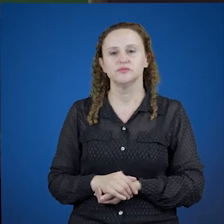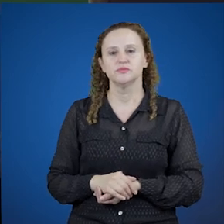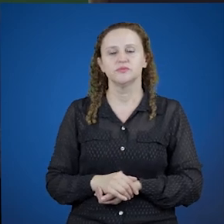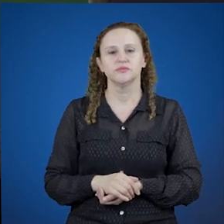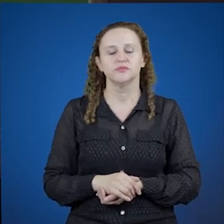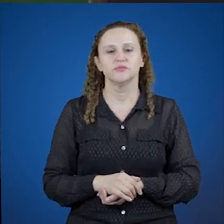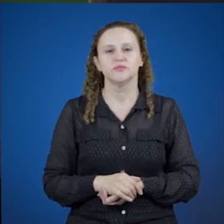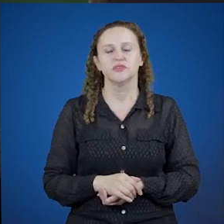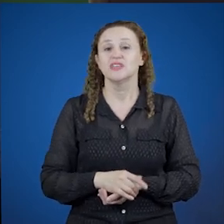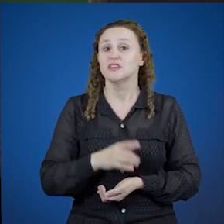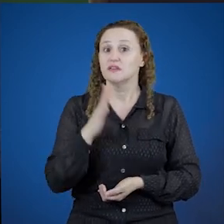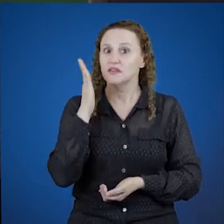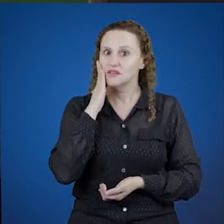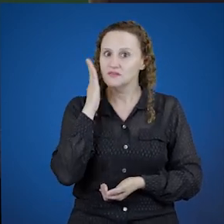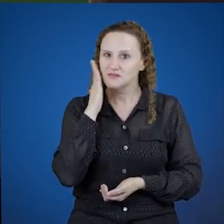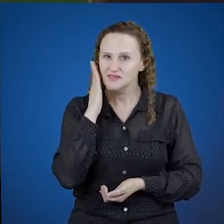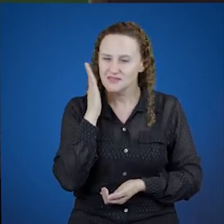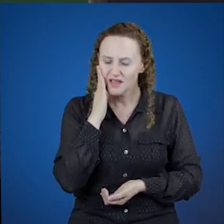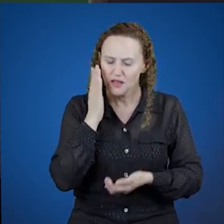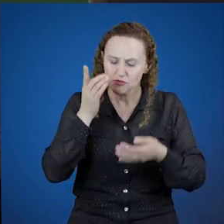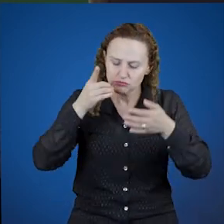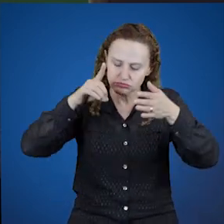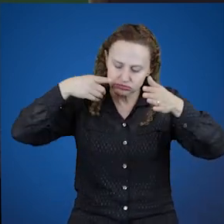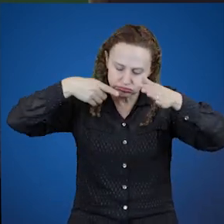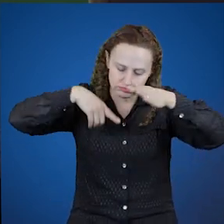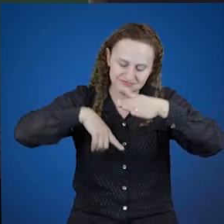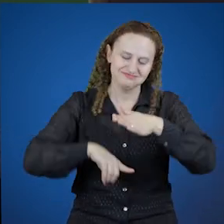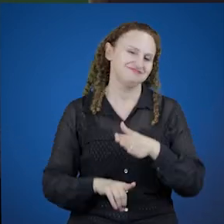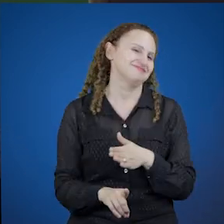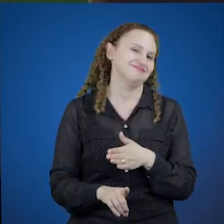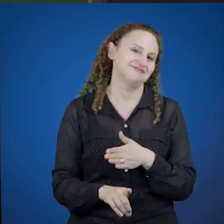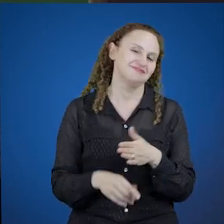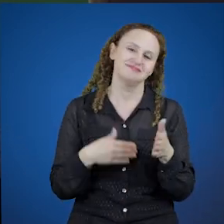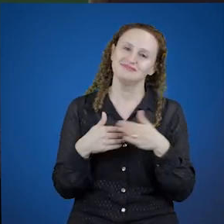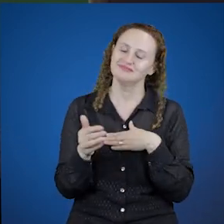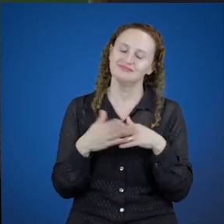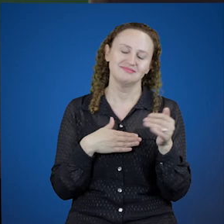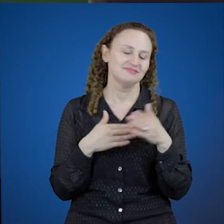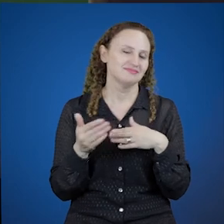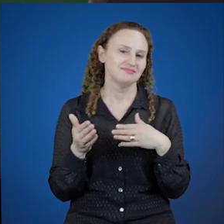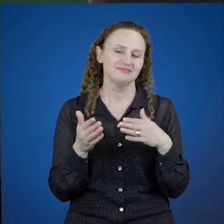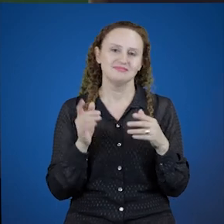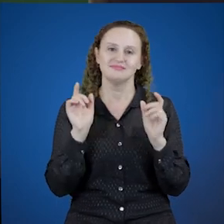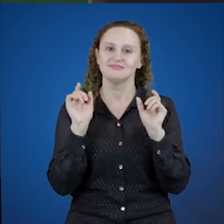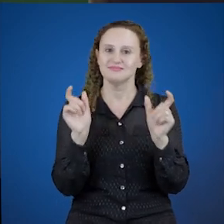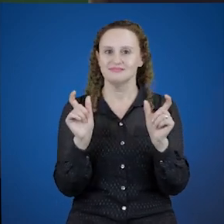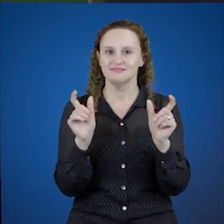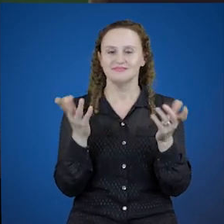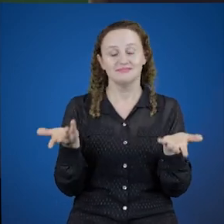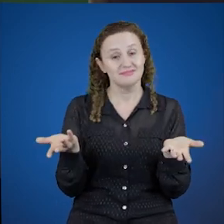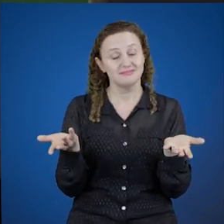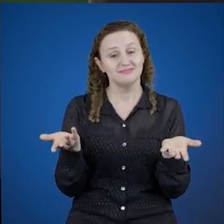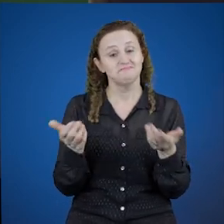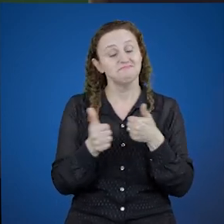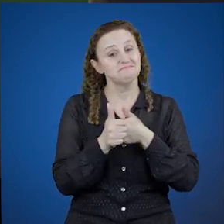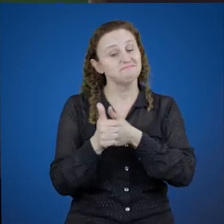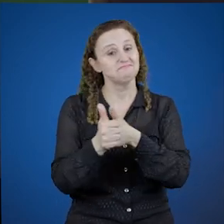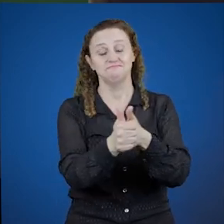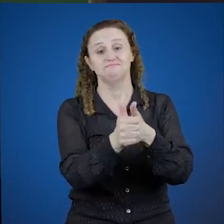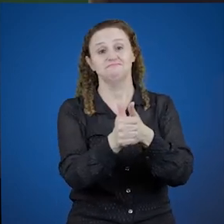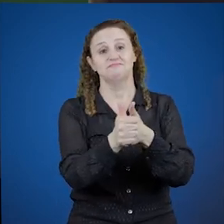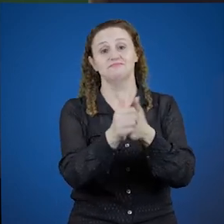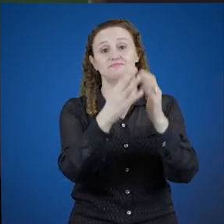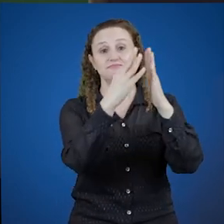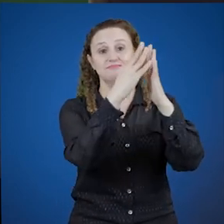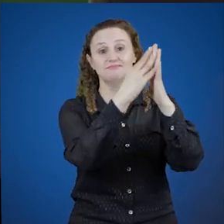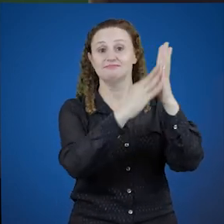e entenda e saiba declinar qualquer palavra da primeira declinação que basta seguir